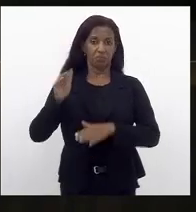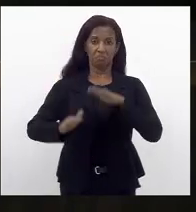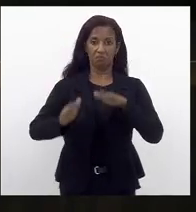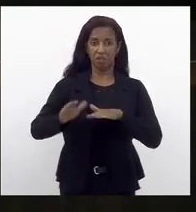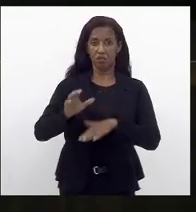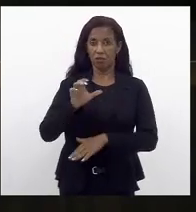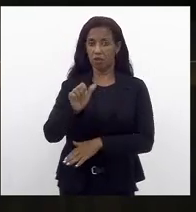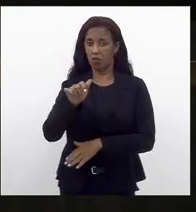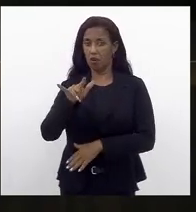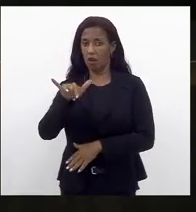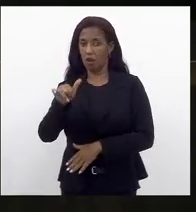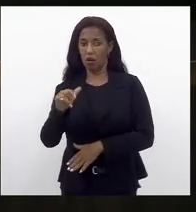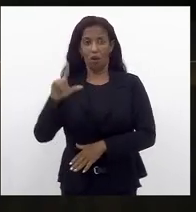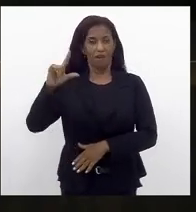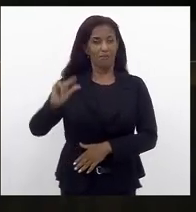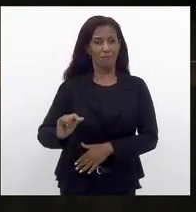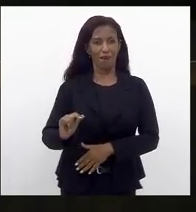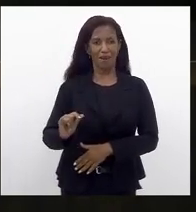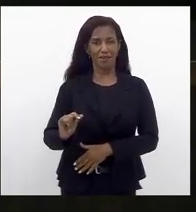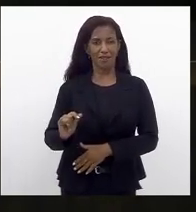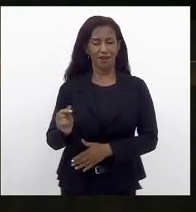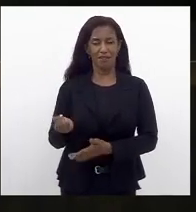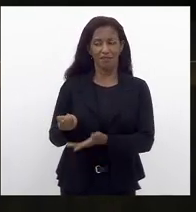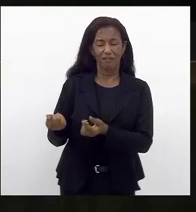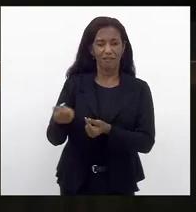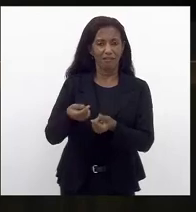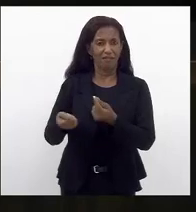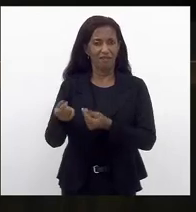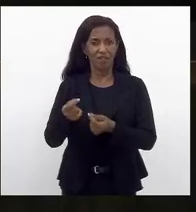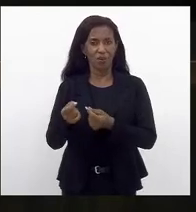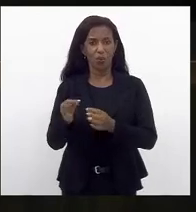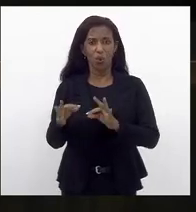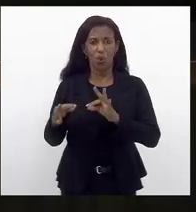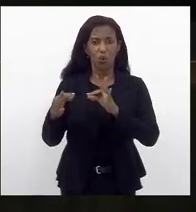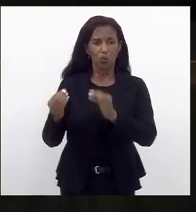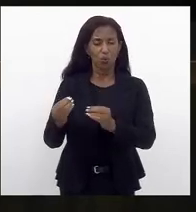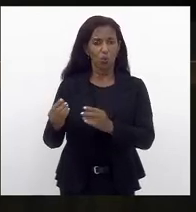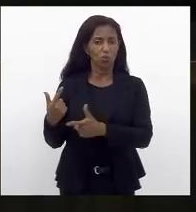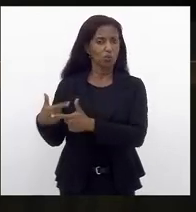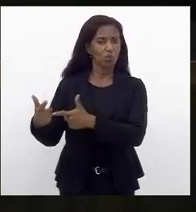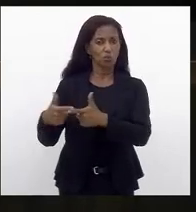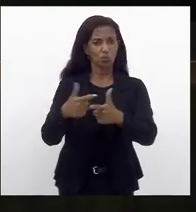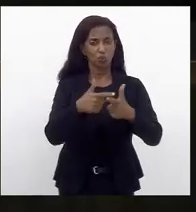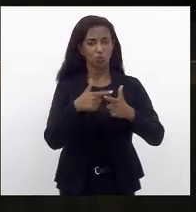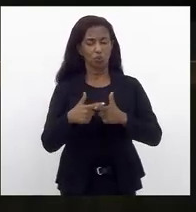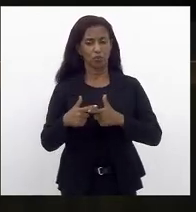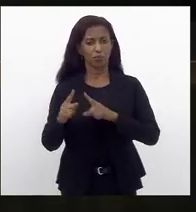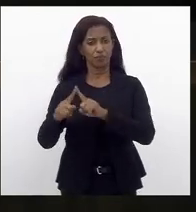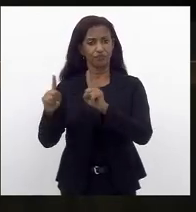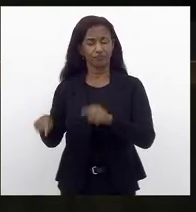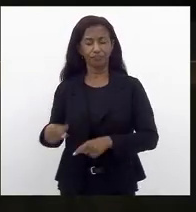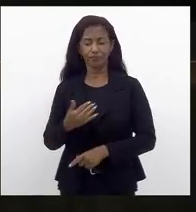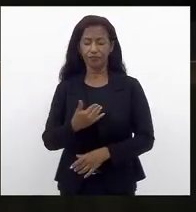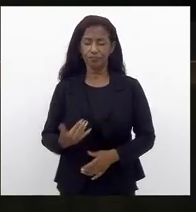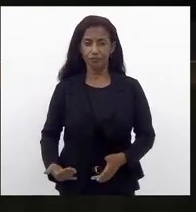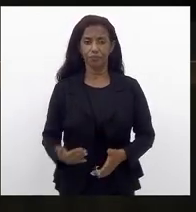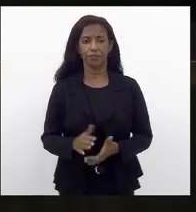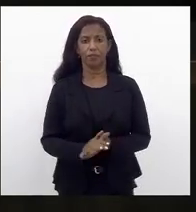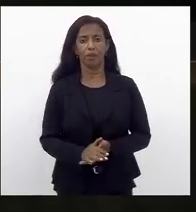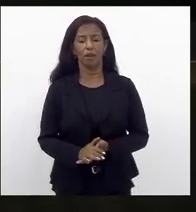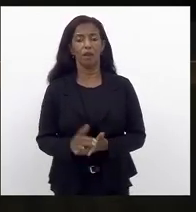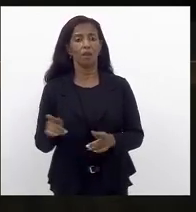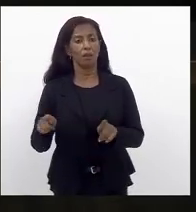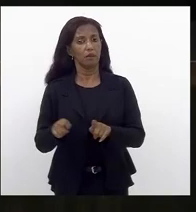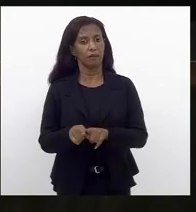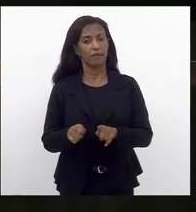não mostra preço algum pelo rio atribuem todos os males do mundo aos funcionários públicos o